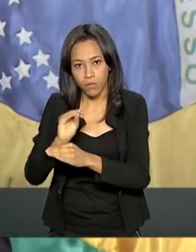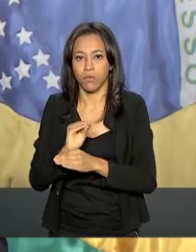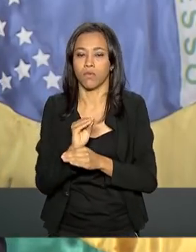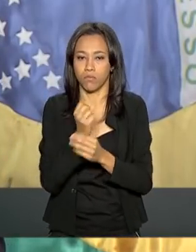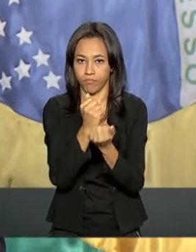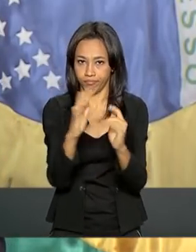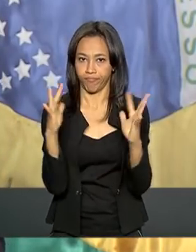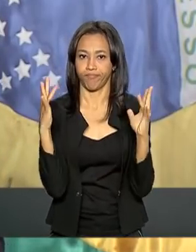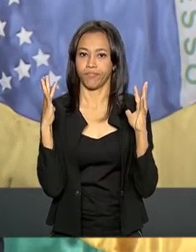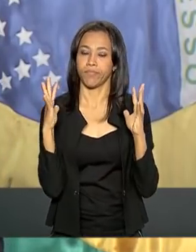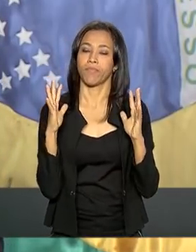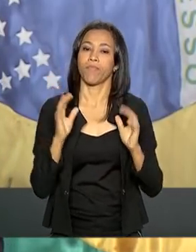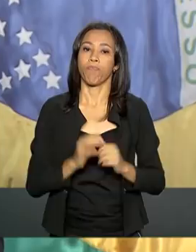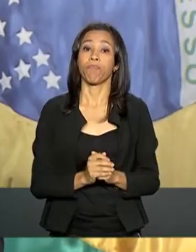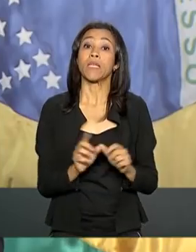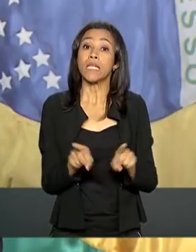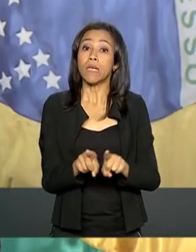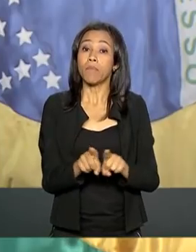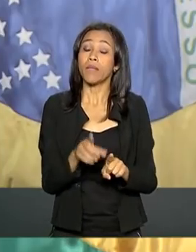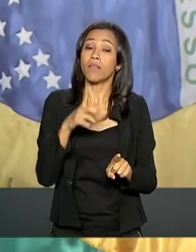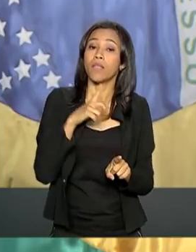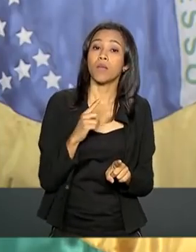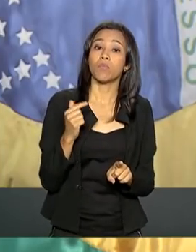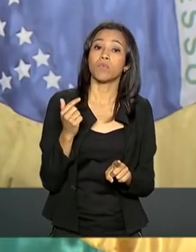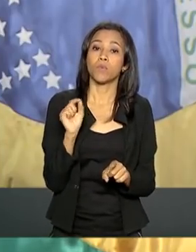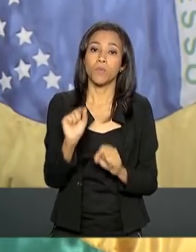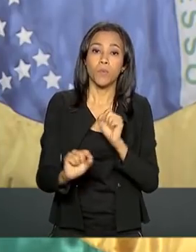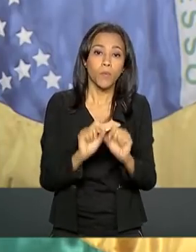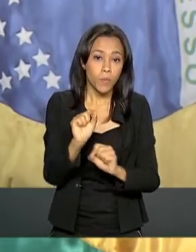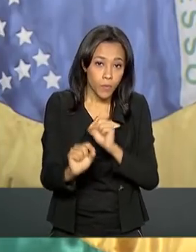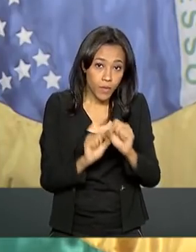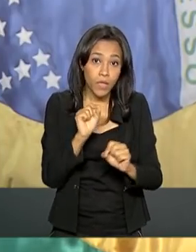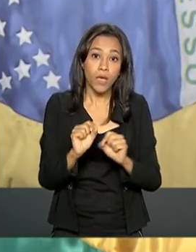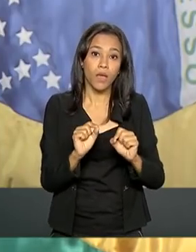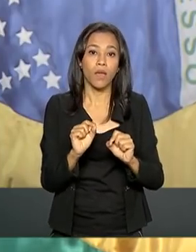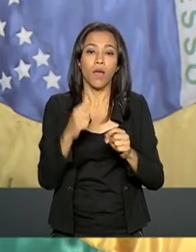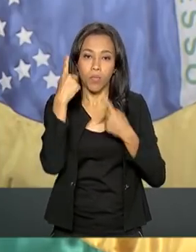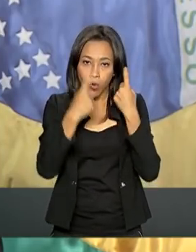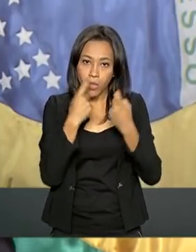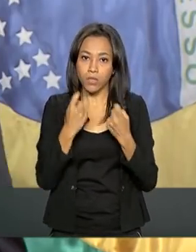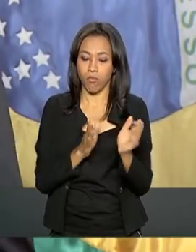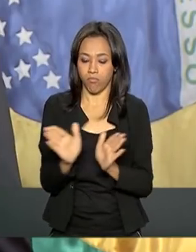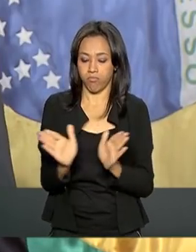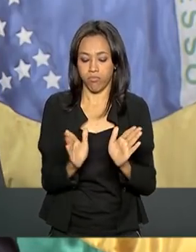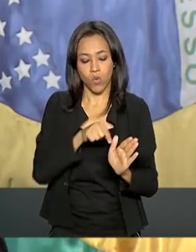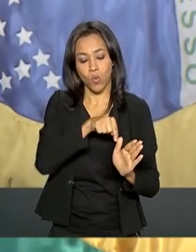mas juntamente com ela, temos a preocupação do desenvolvimento.